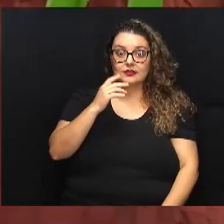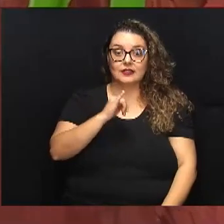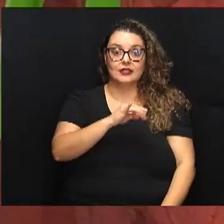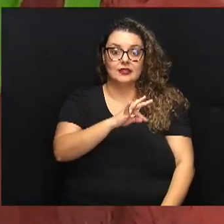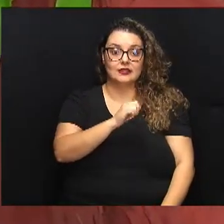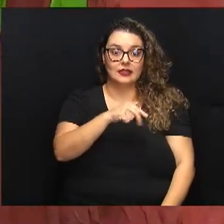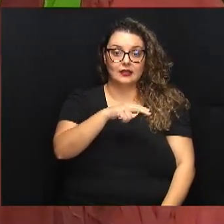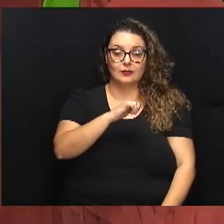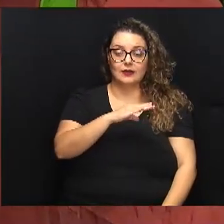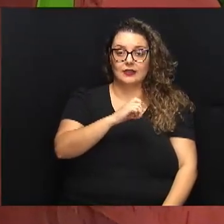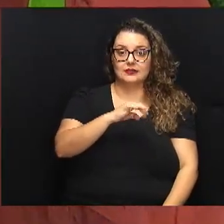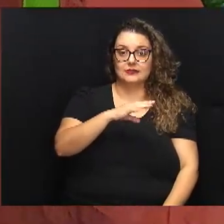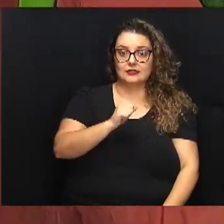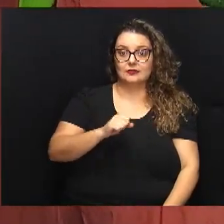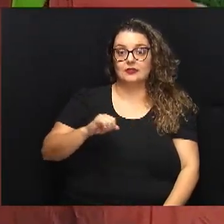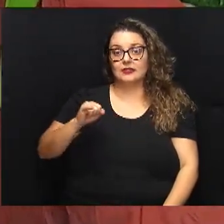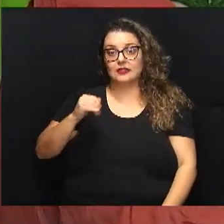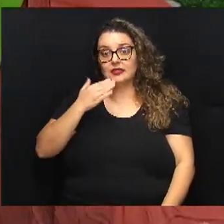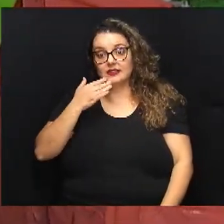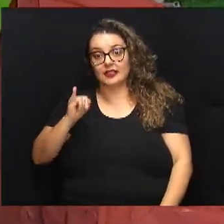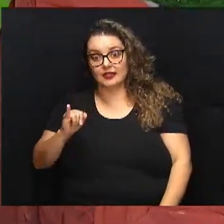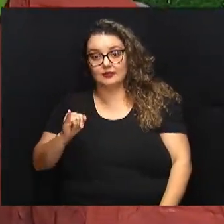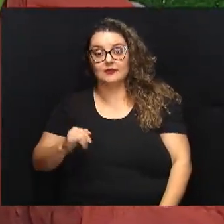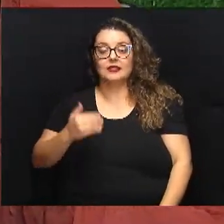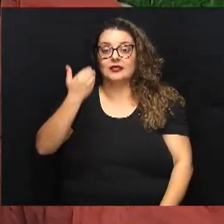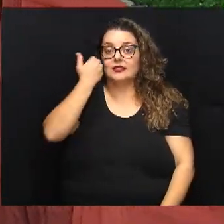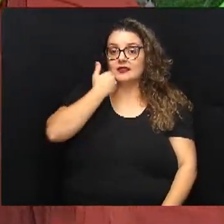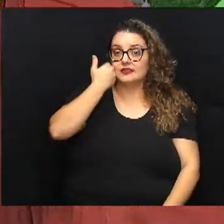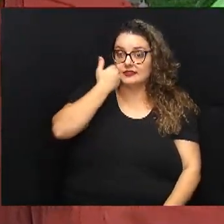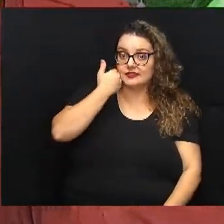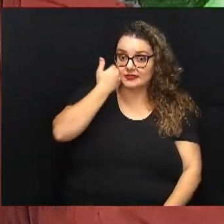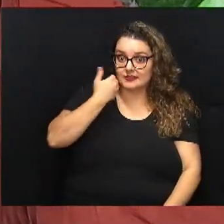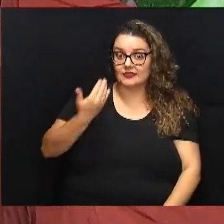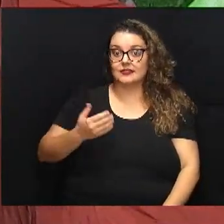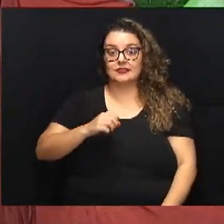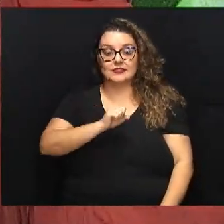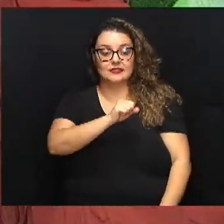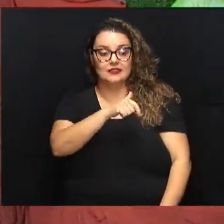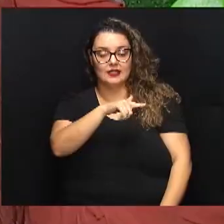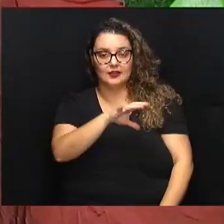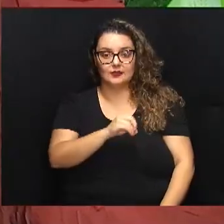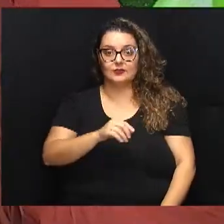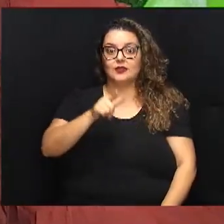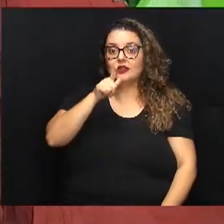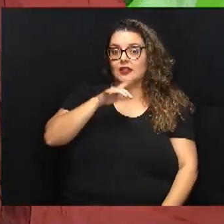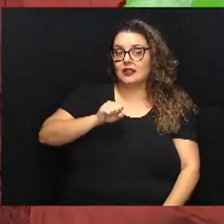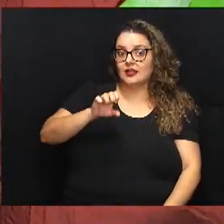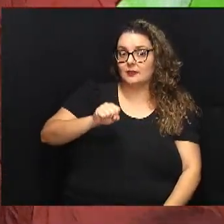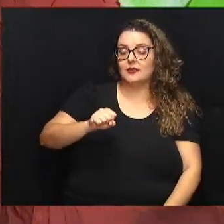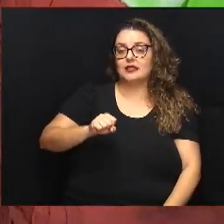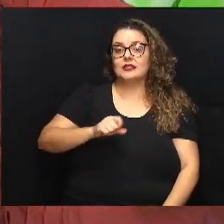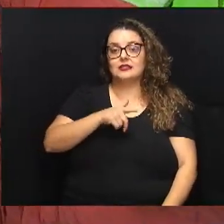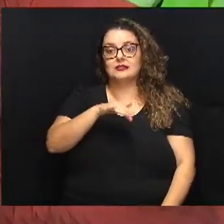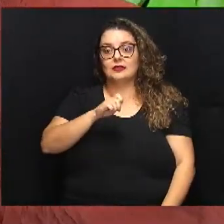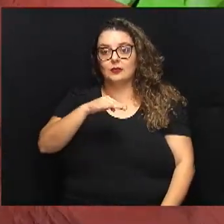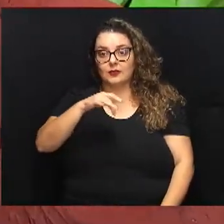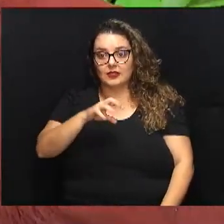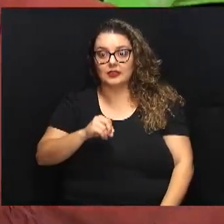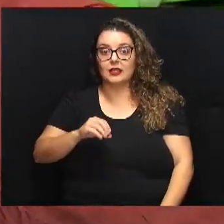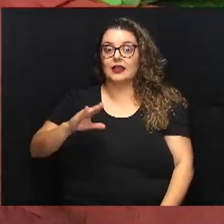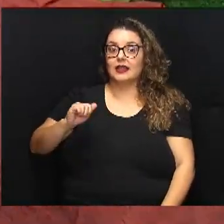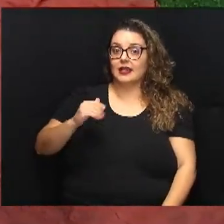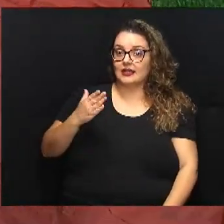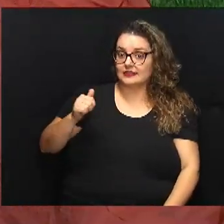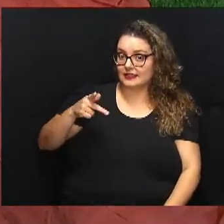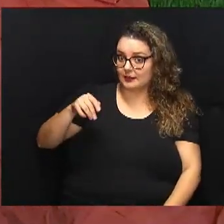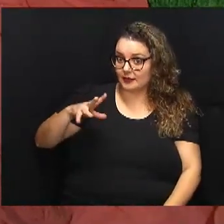Itaquaquecetuba, Indaiatuba, Salto, Santa Bárbara do Oeste, Limeira, São Bernardo do Campo, Caçapava, São